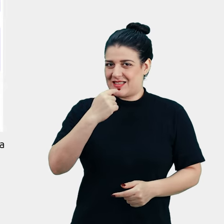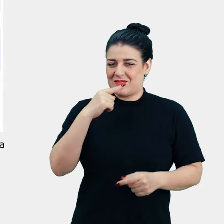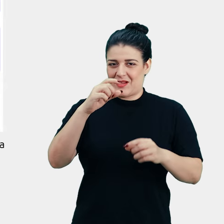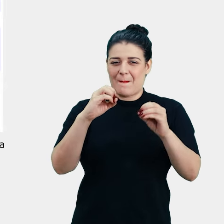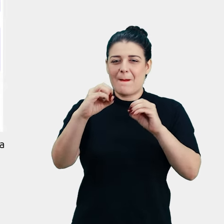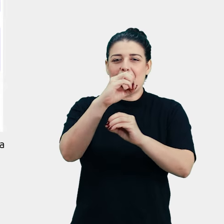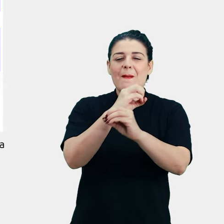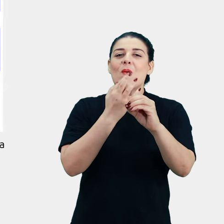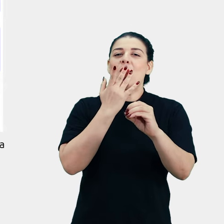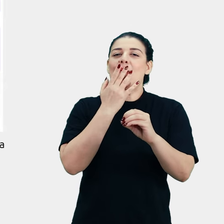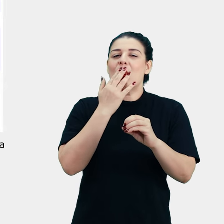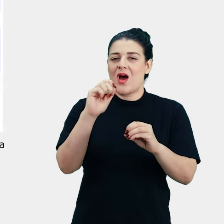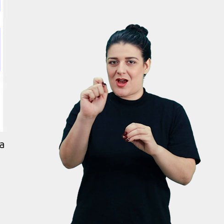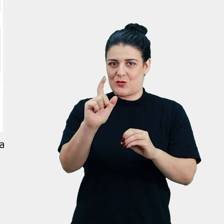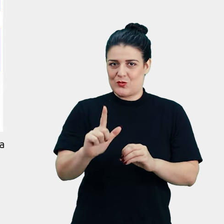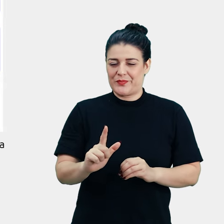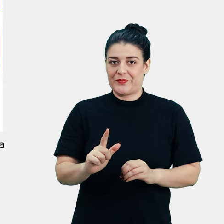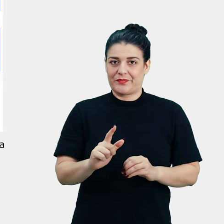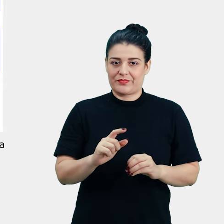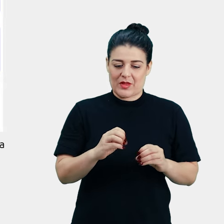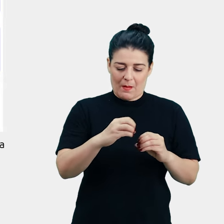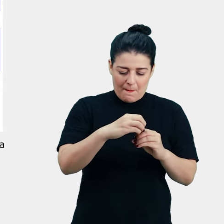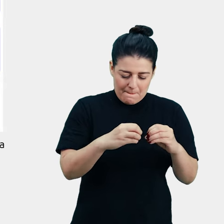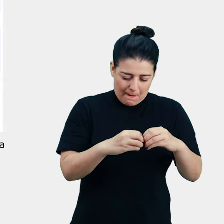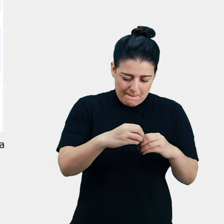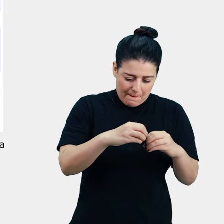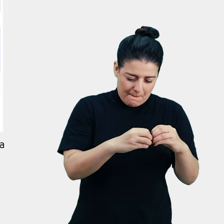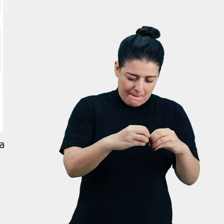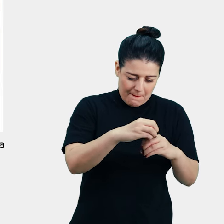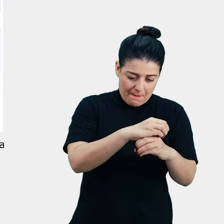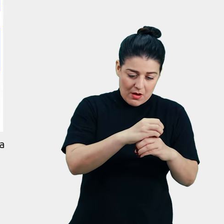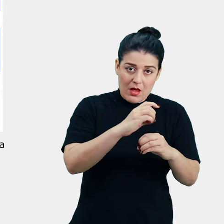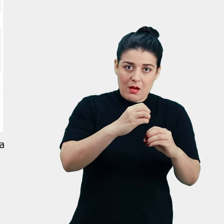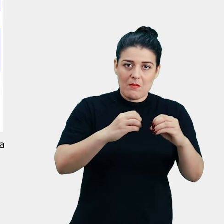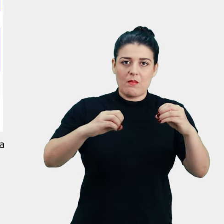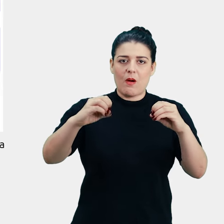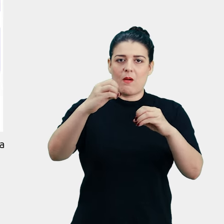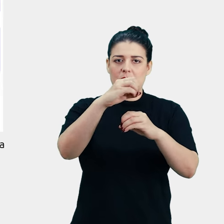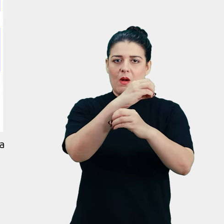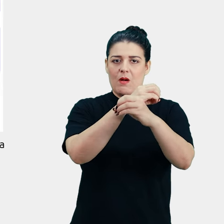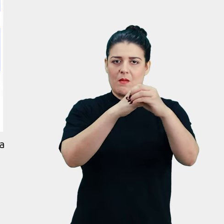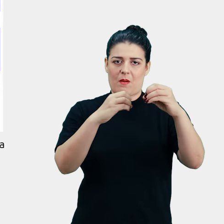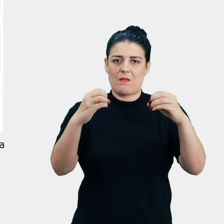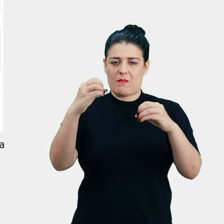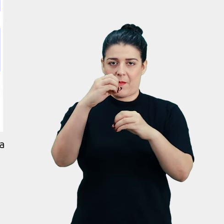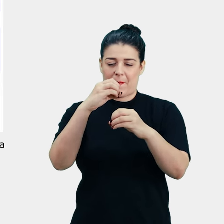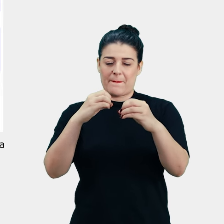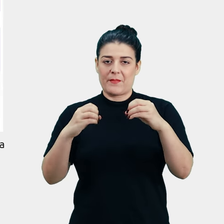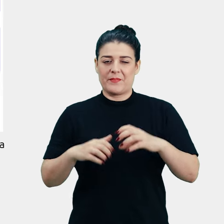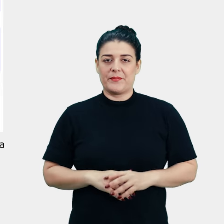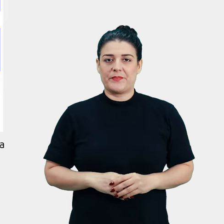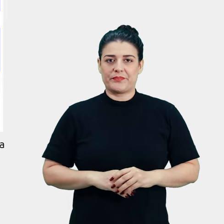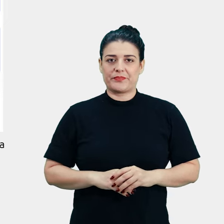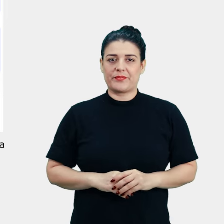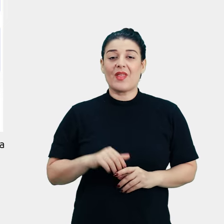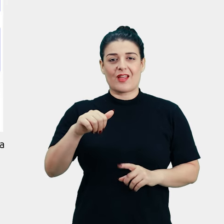bolinhas em azul. No início, ó, elas estão solvatadas, tá? E no final, ser liberadas. É